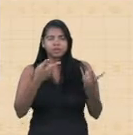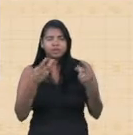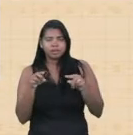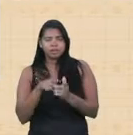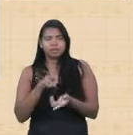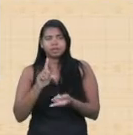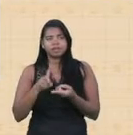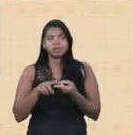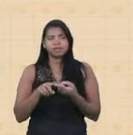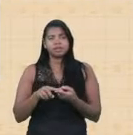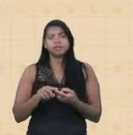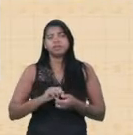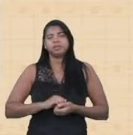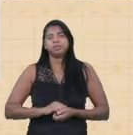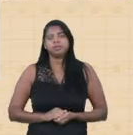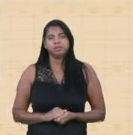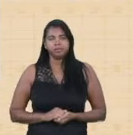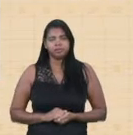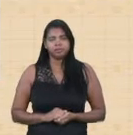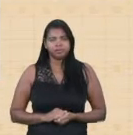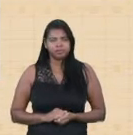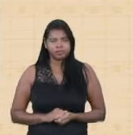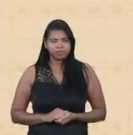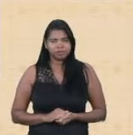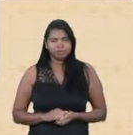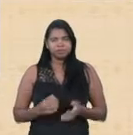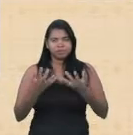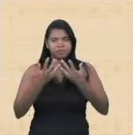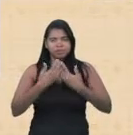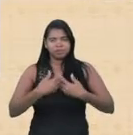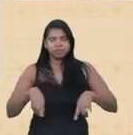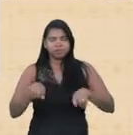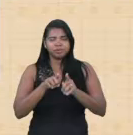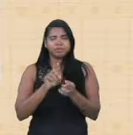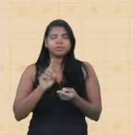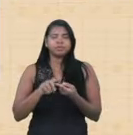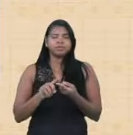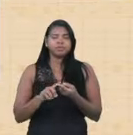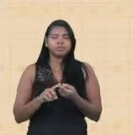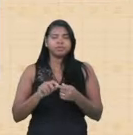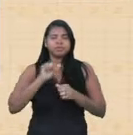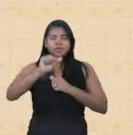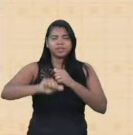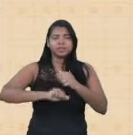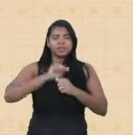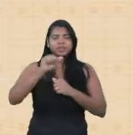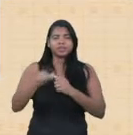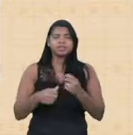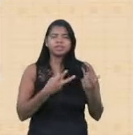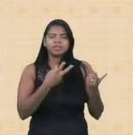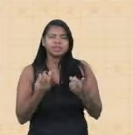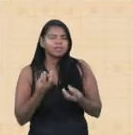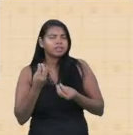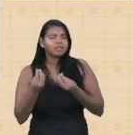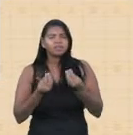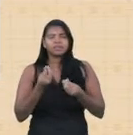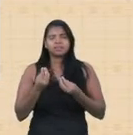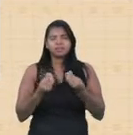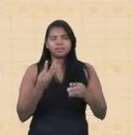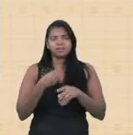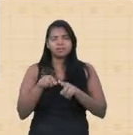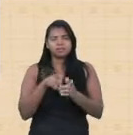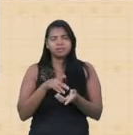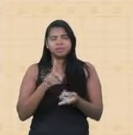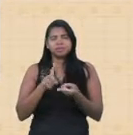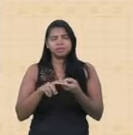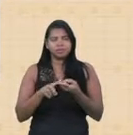nuclear? Fissão nuclear é a quebra do núcleo do átomo. Mas aí tu deve estar se pensando, como é que eu vou quebrar o núcleo do átomo de um átomo que eu nunca